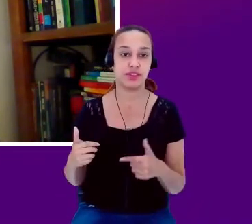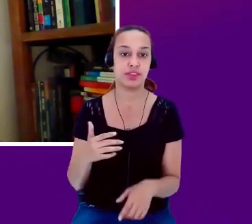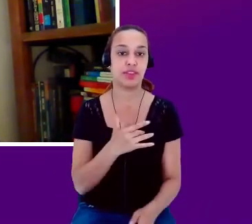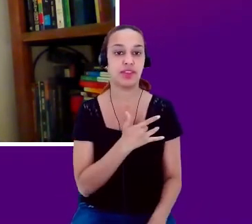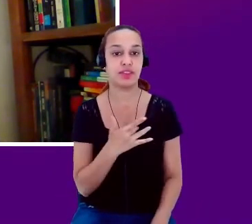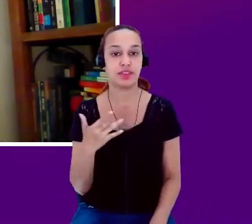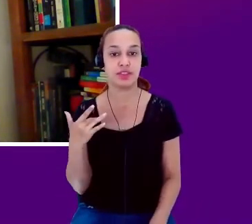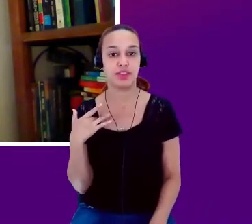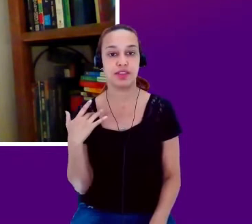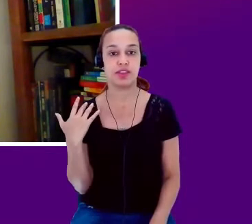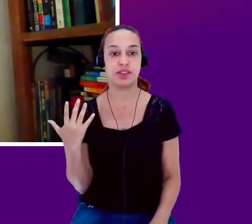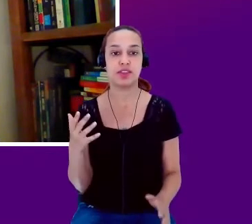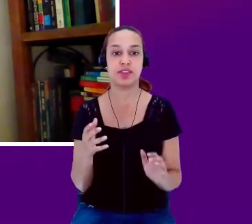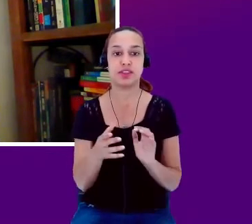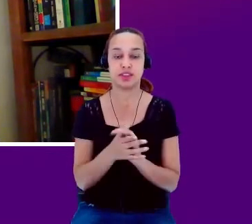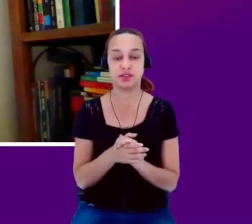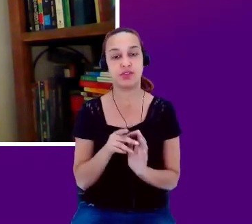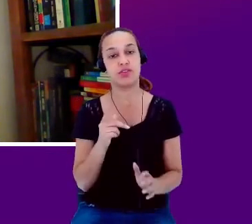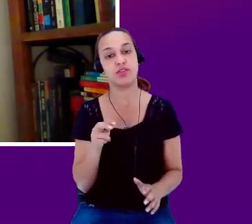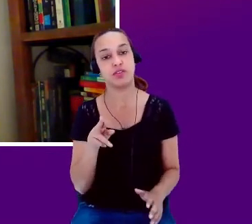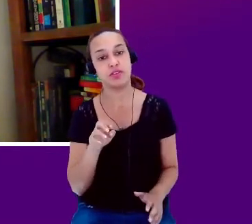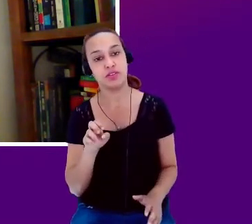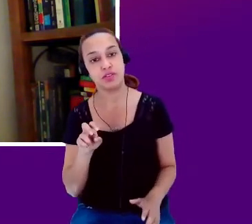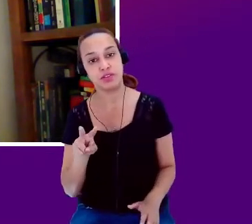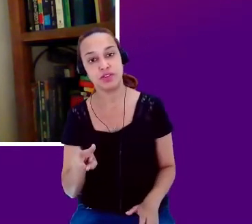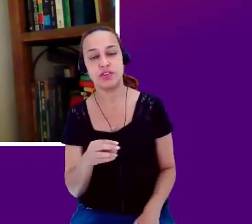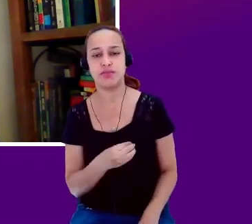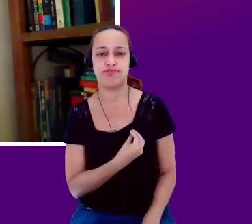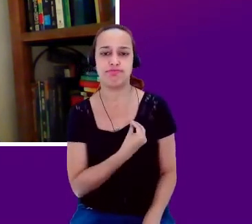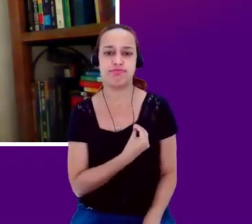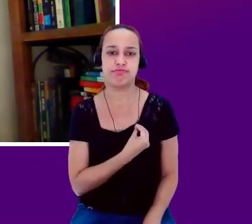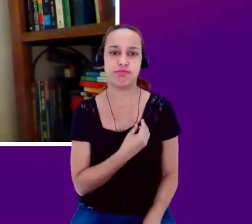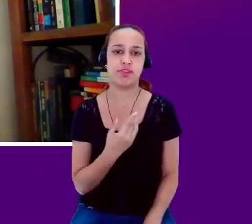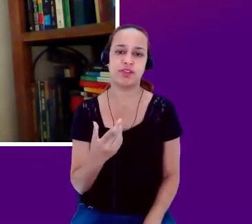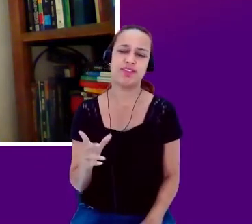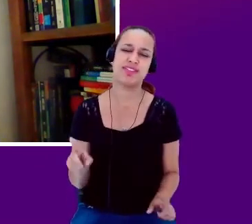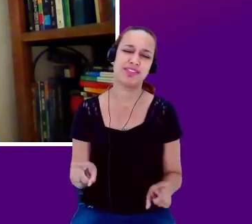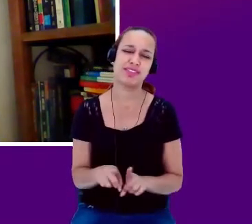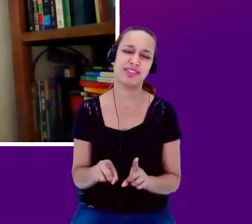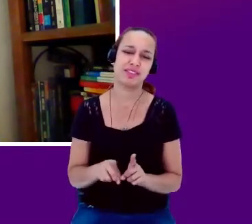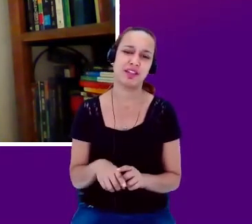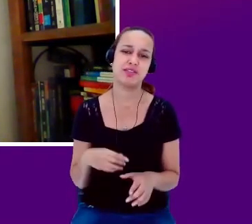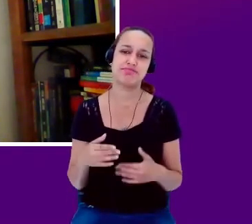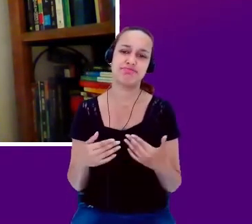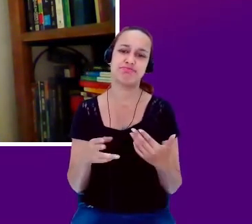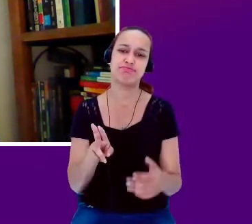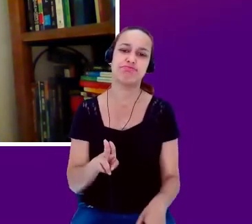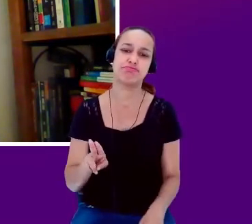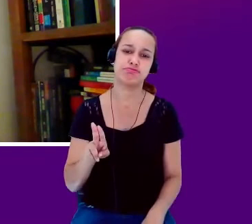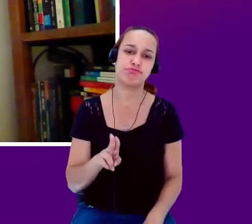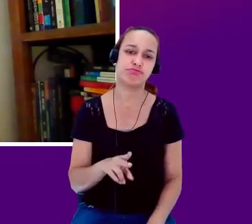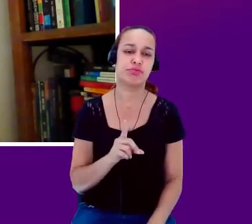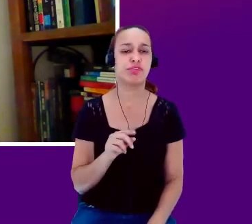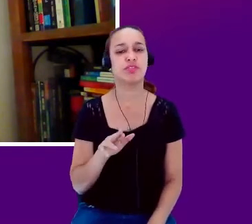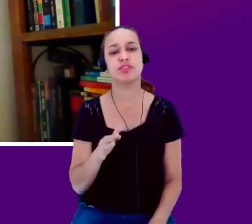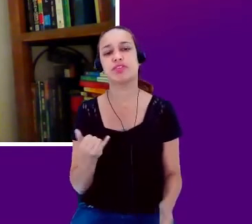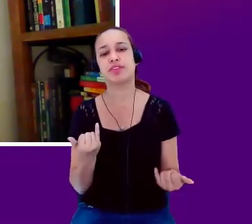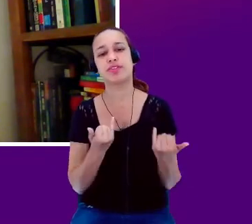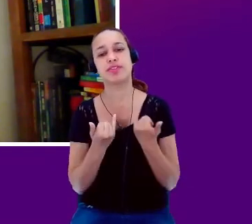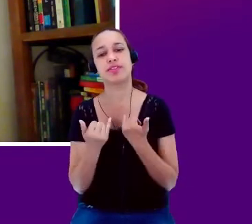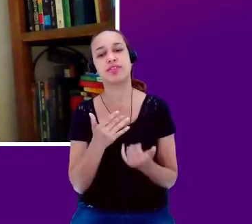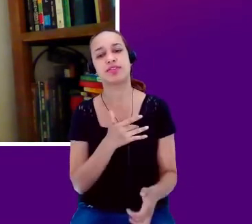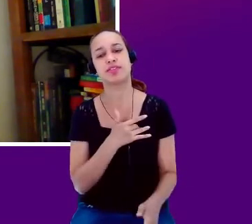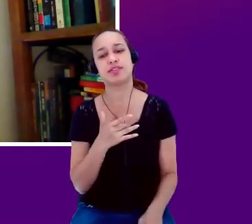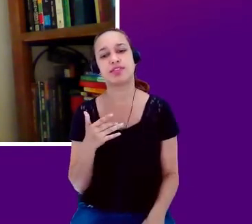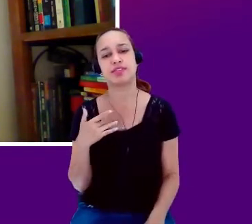nos casos de previdência complementar e vida, também são manejados, utilizados dados de saúde, né? E a